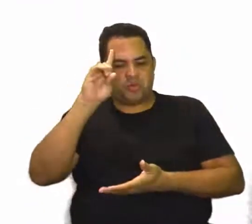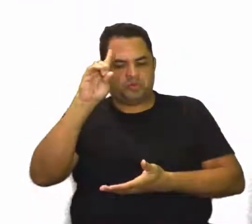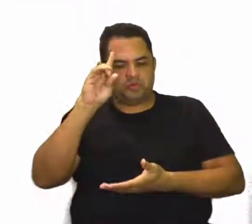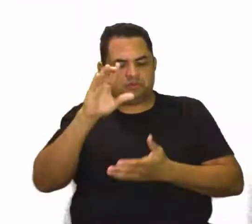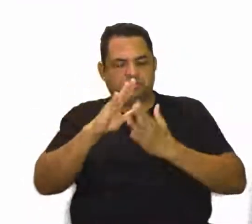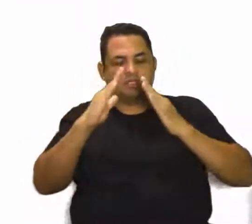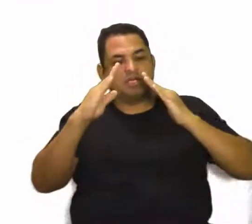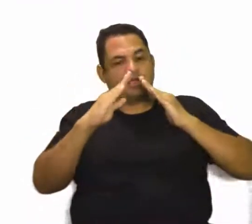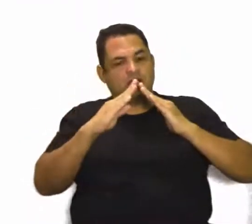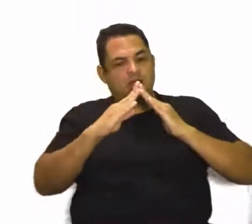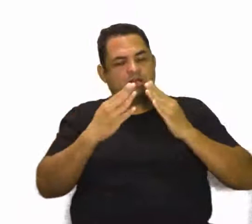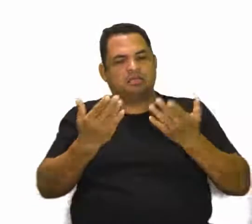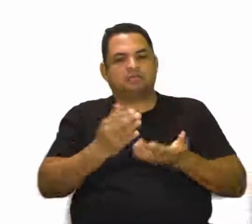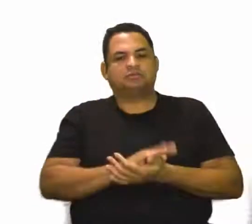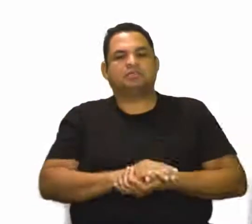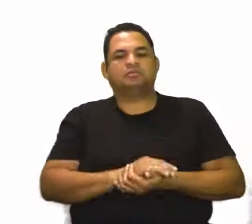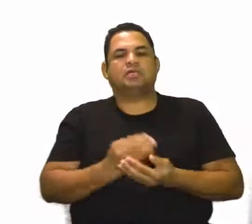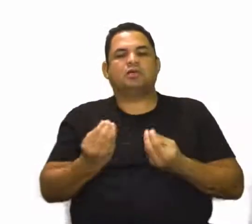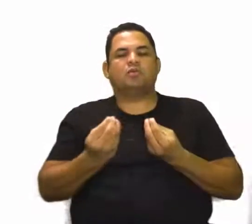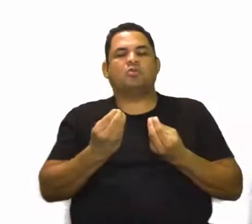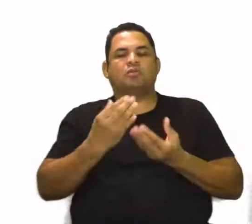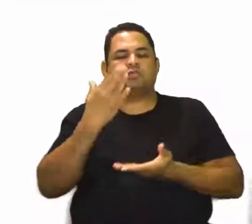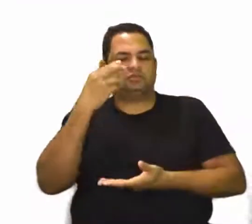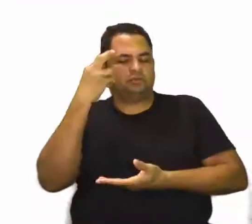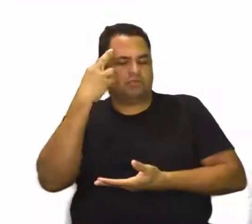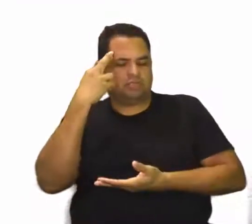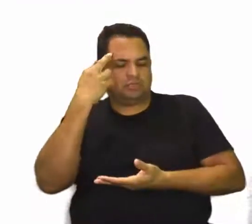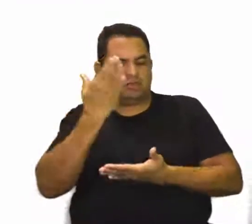gente começa a refletir então a importância desses